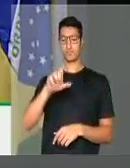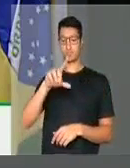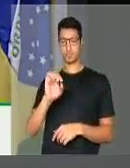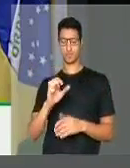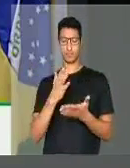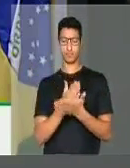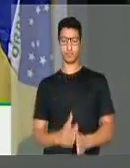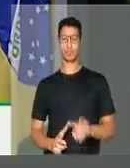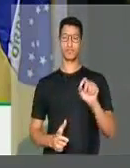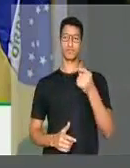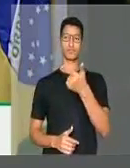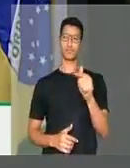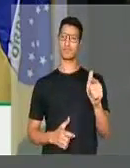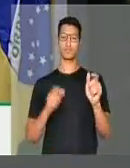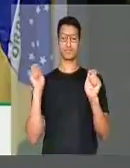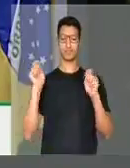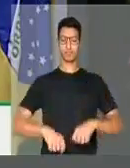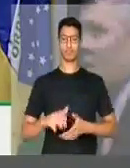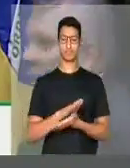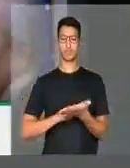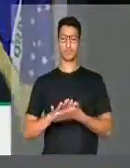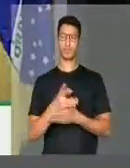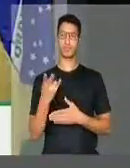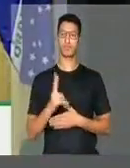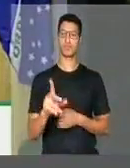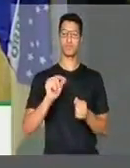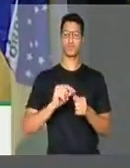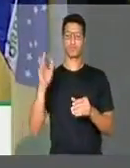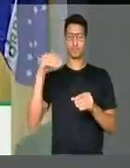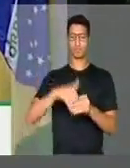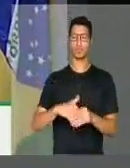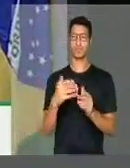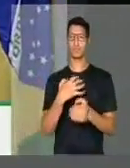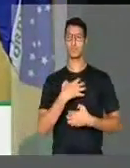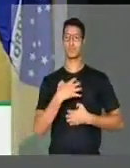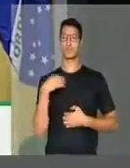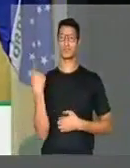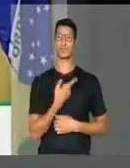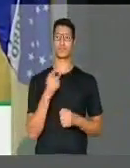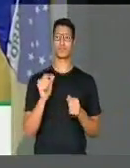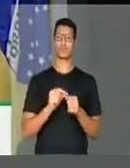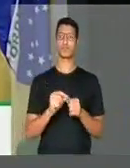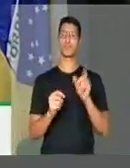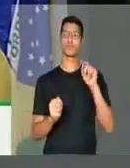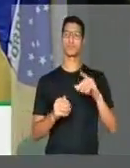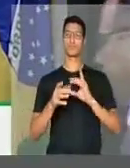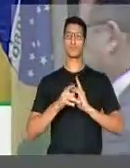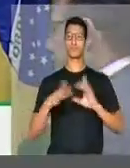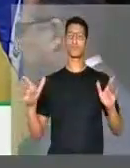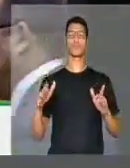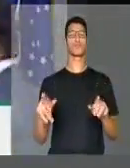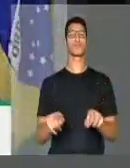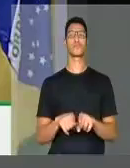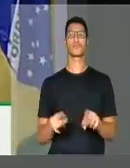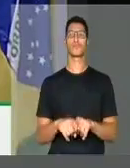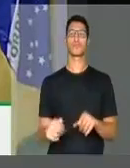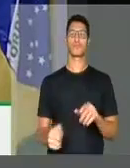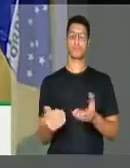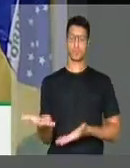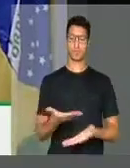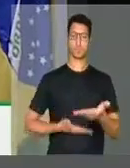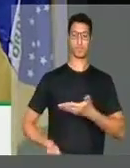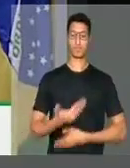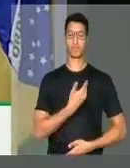se exauriu, que não tem mais condições de continuar fazendo a eleição do jeito que estava fazendo, que era perniciosa